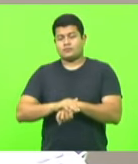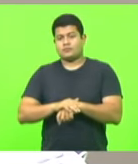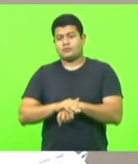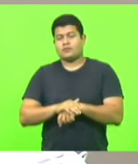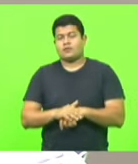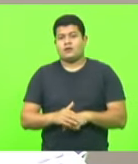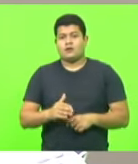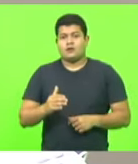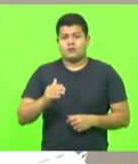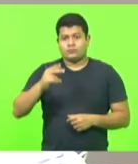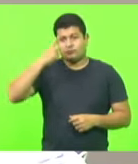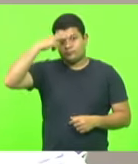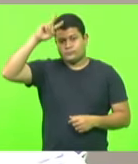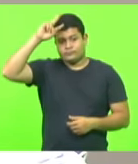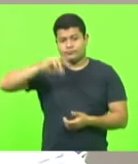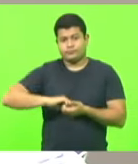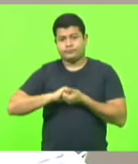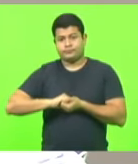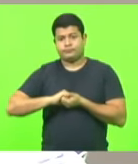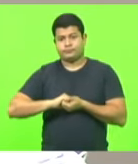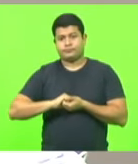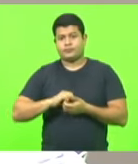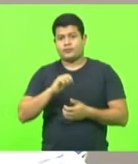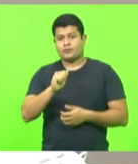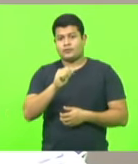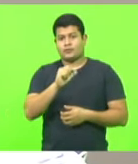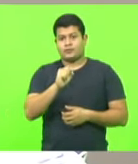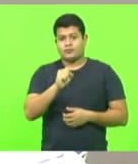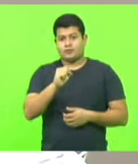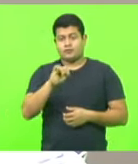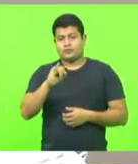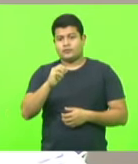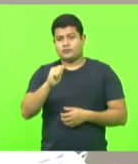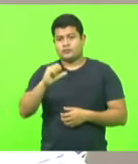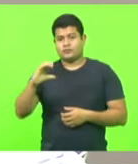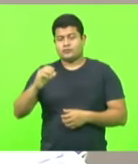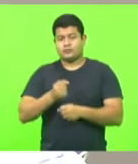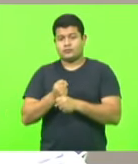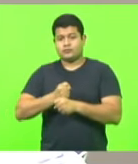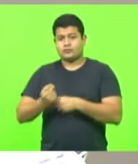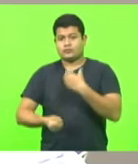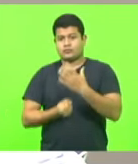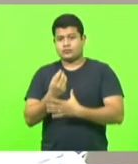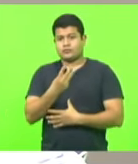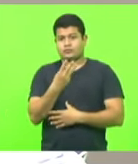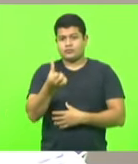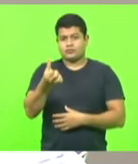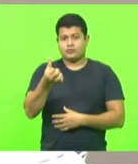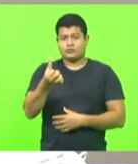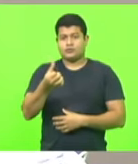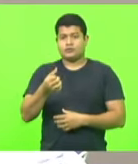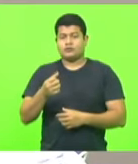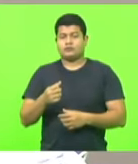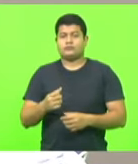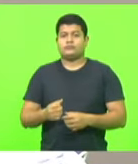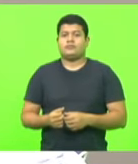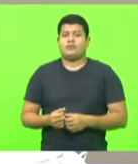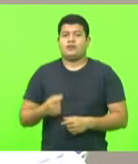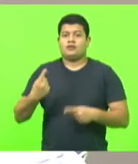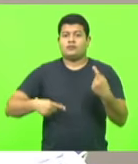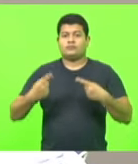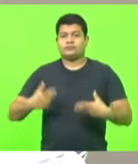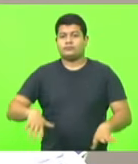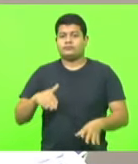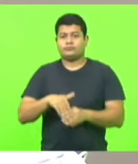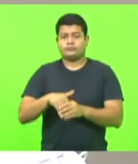Preso, cumprimentando a ACIAC pelos 36 anos de fundação, em discussão. Não havendo quem queira discutir,